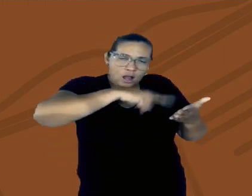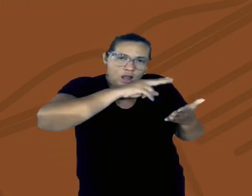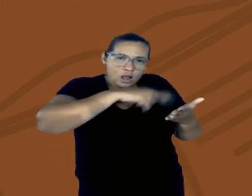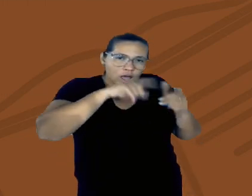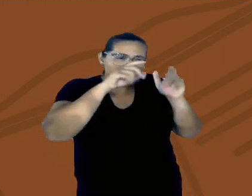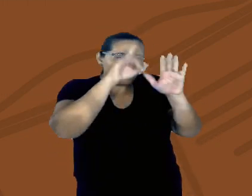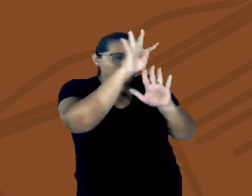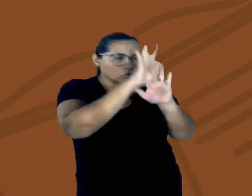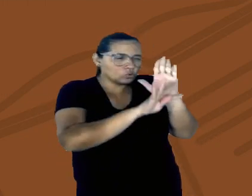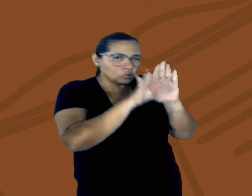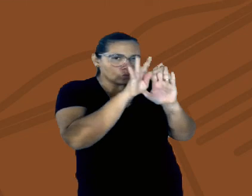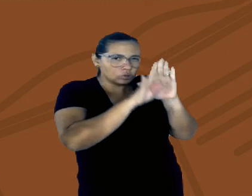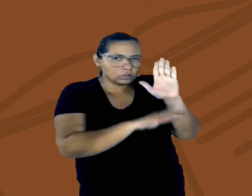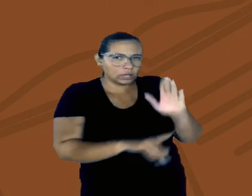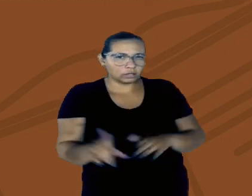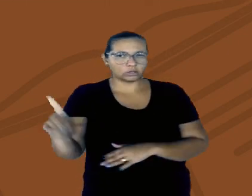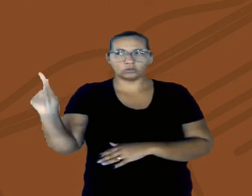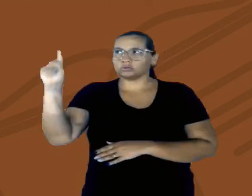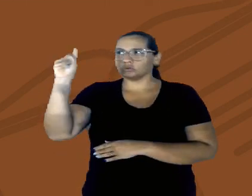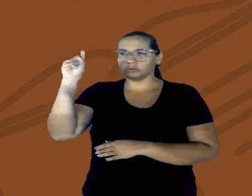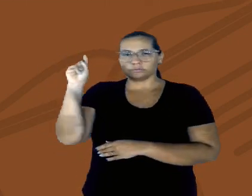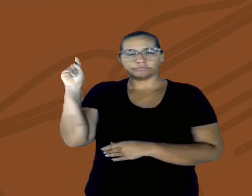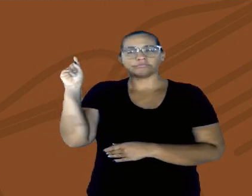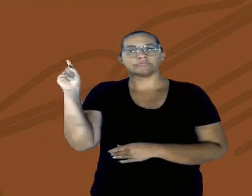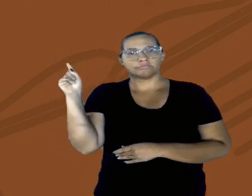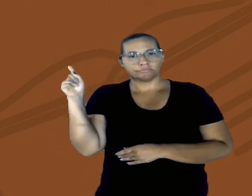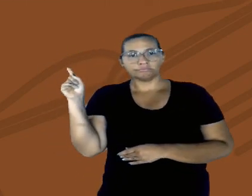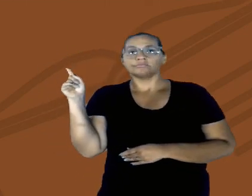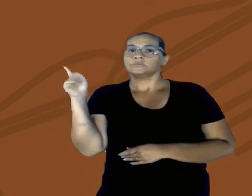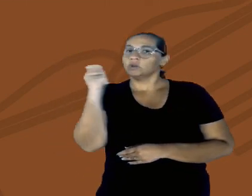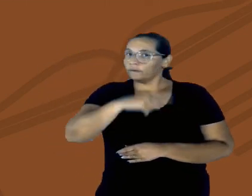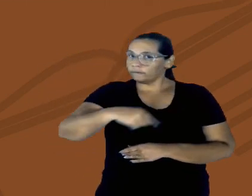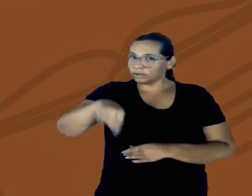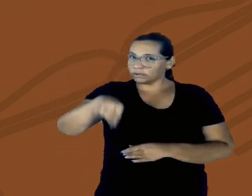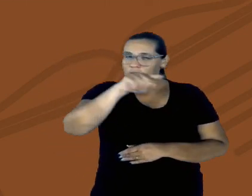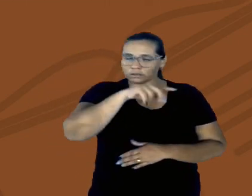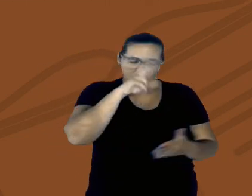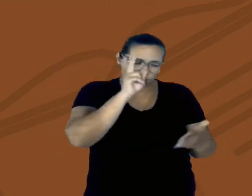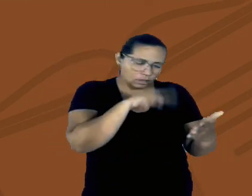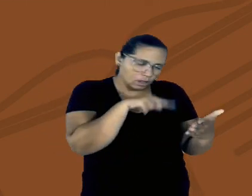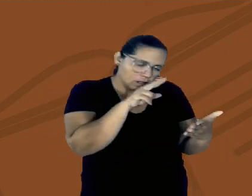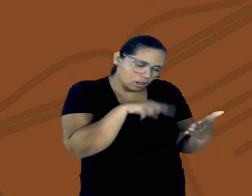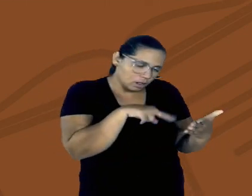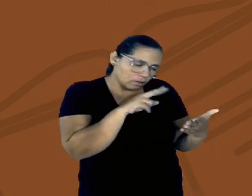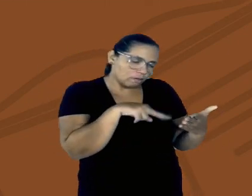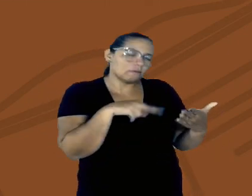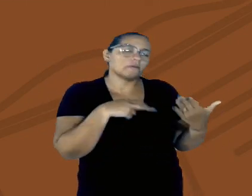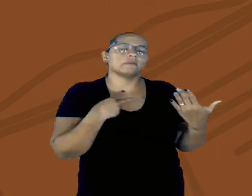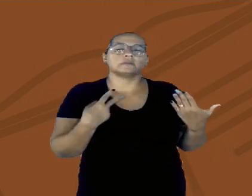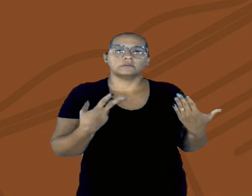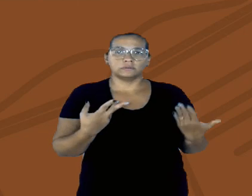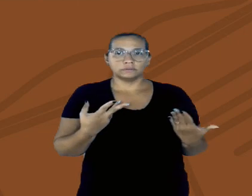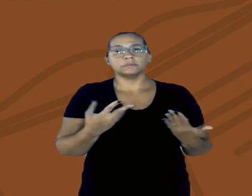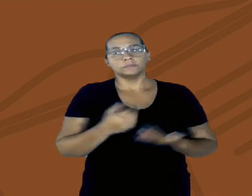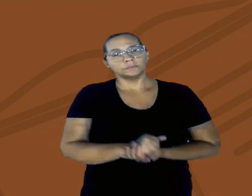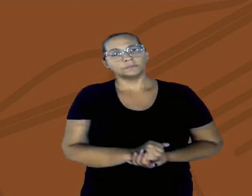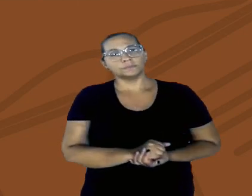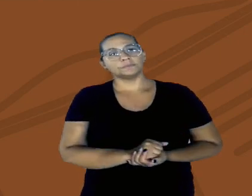ler esse pequeno fragmento, ao ler esse pequeno texto, né, desta questão